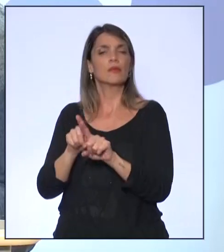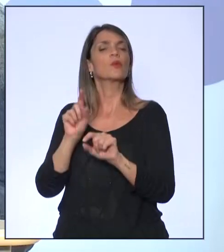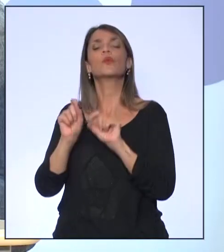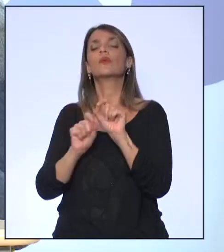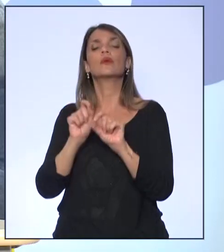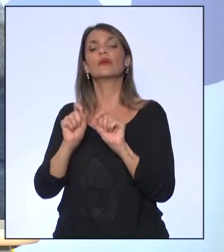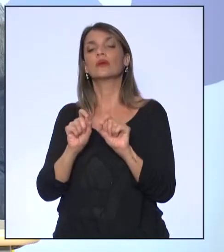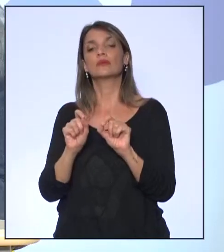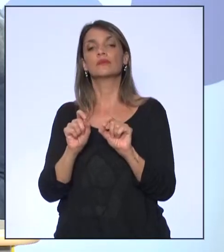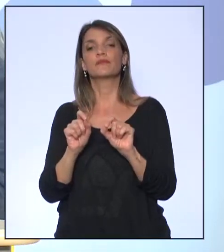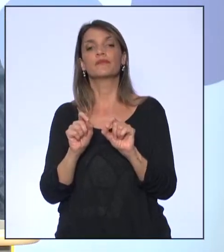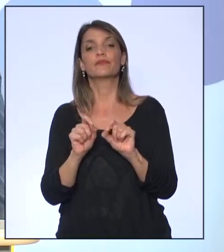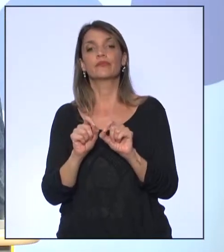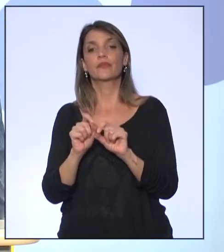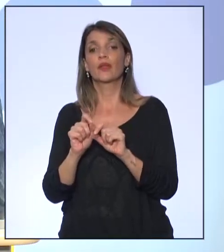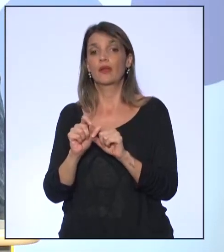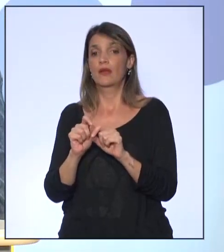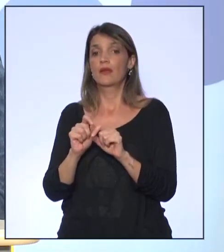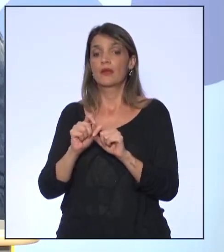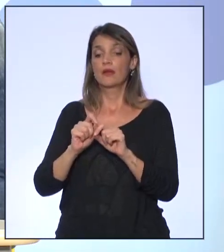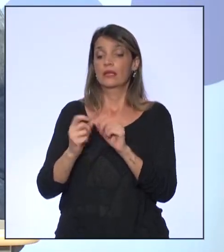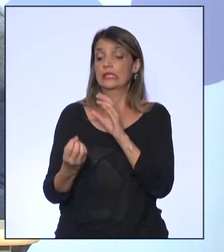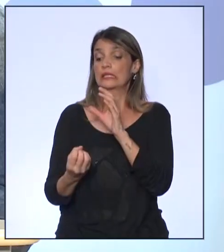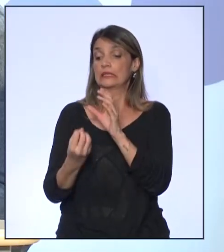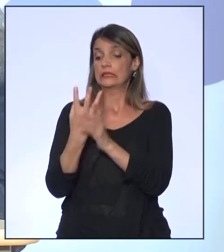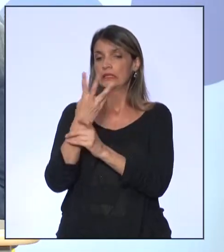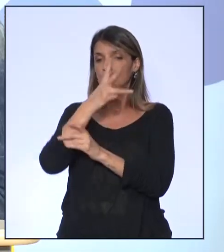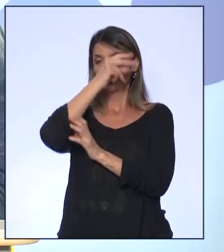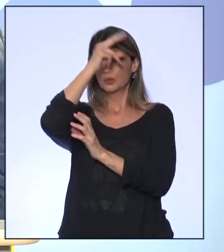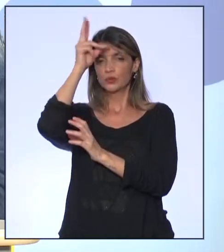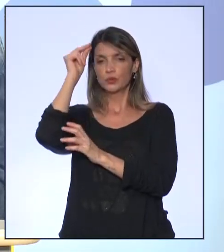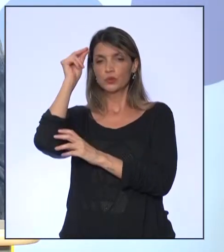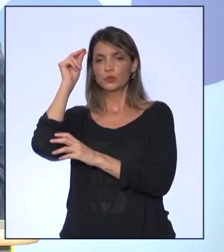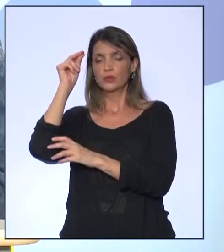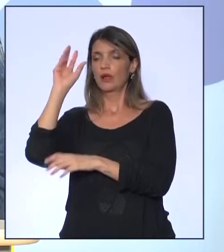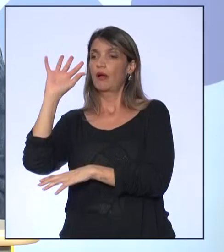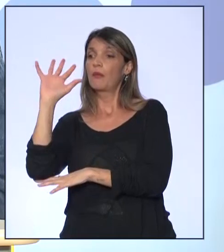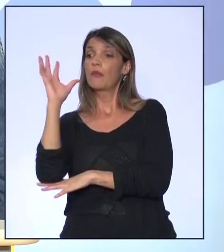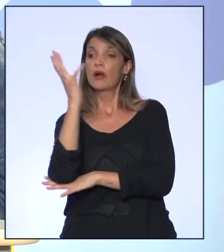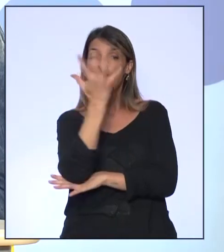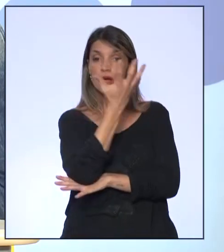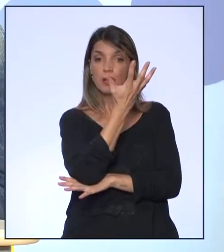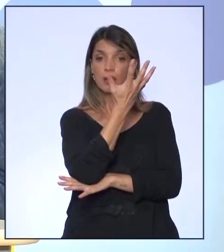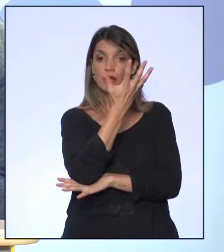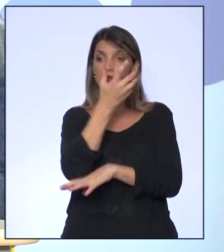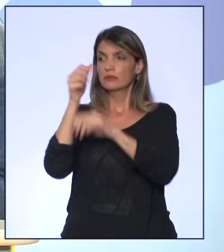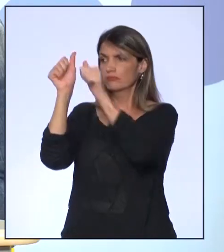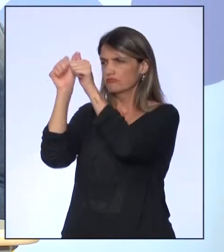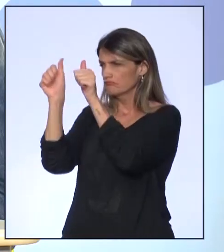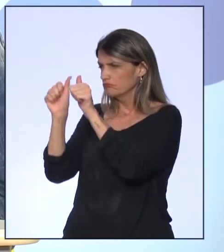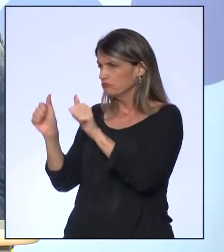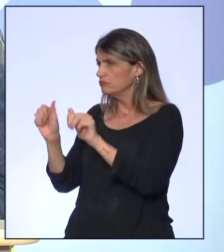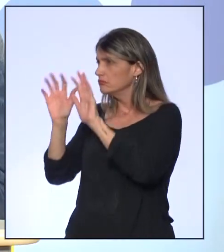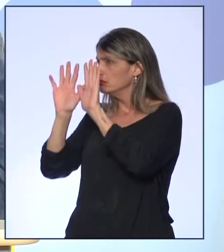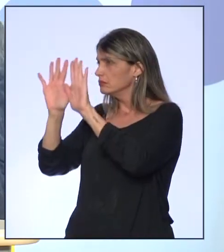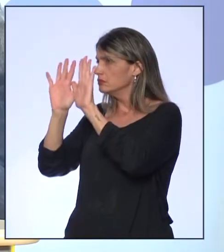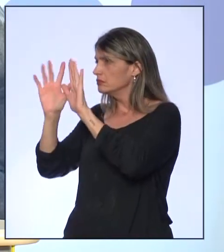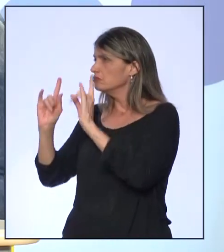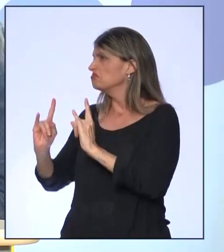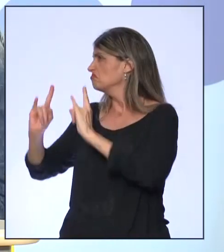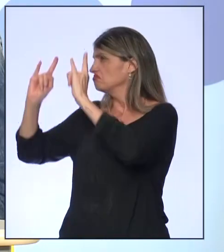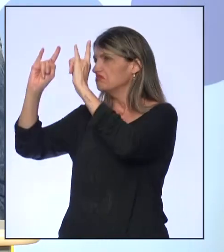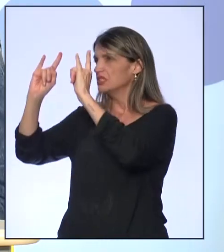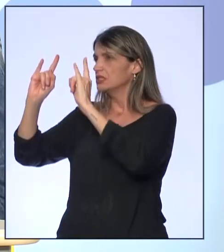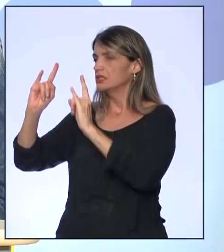a questão das obras públicas, tá? Que são os parques, que são as esculturas que ficam, né, soltas aí, né,